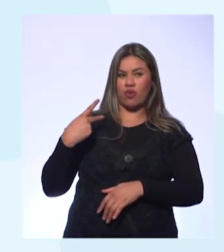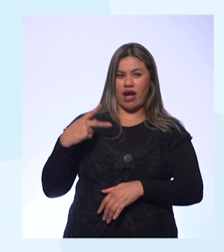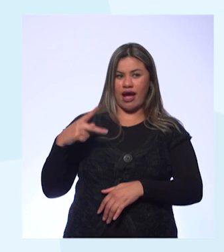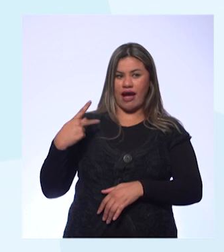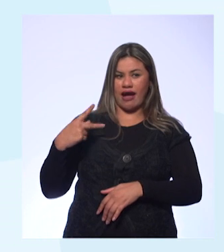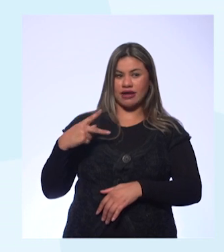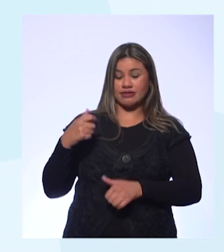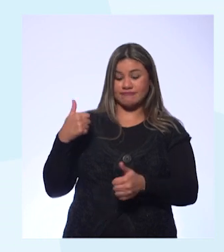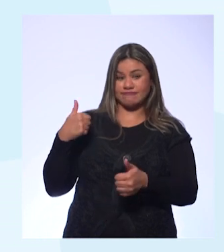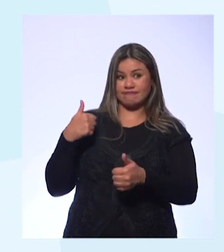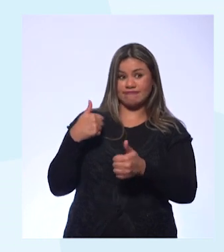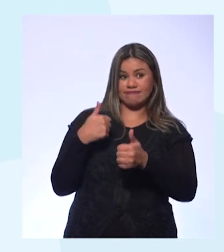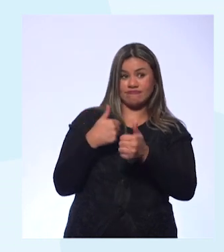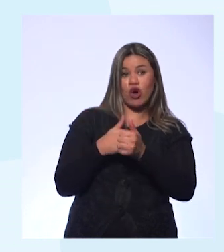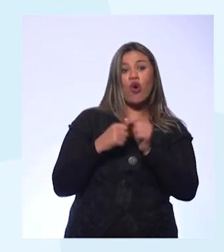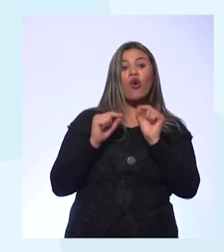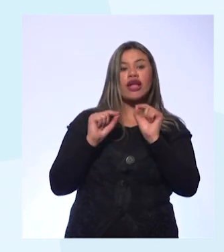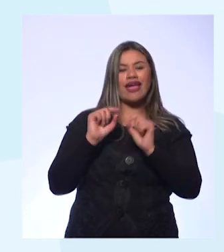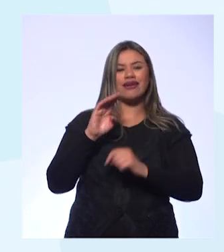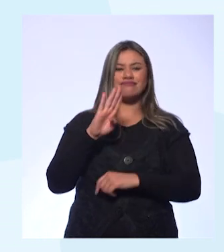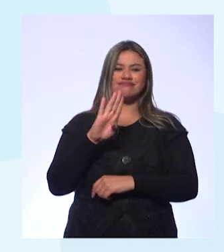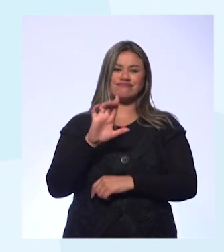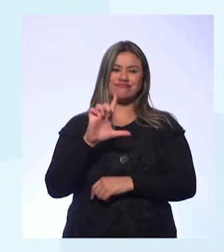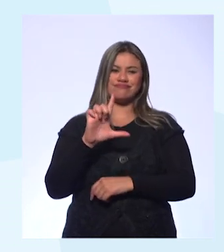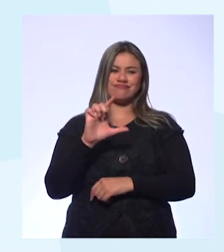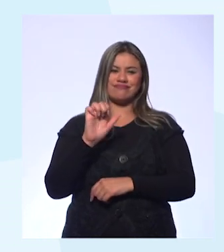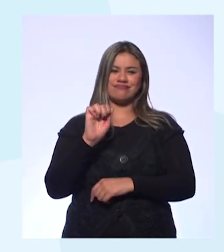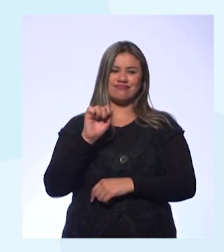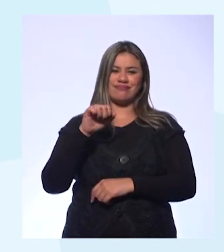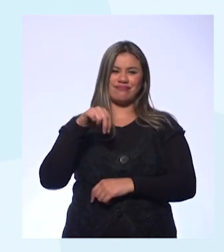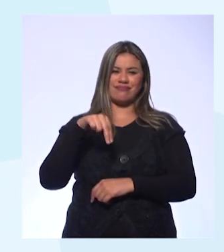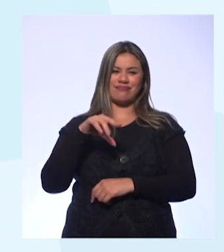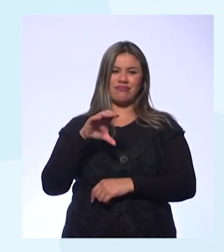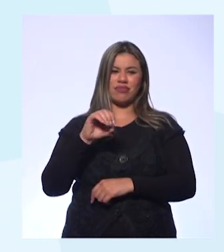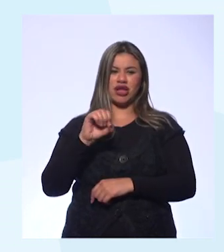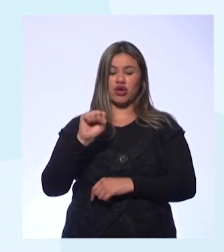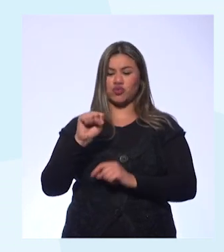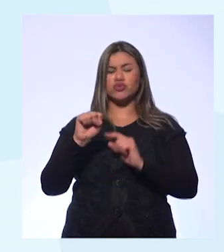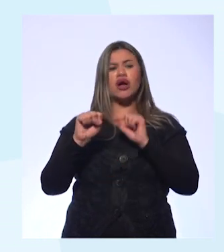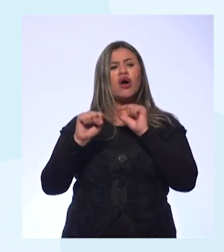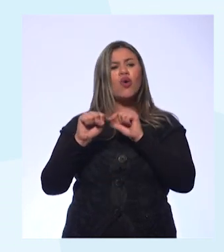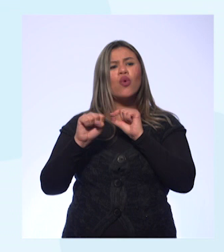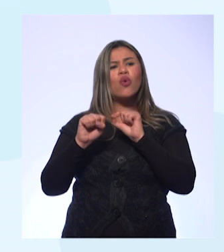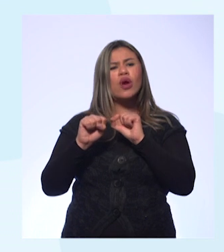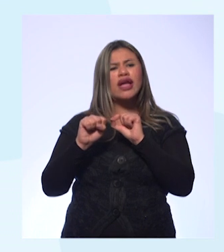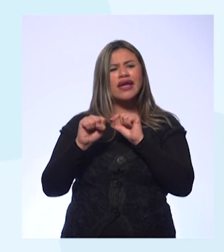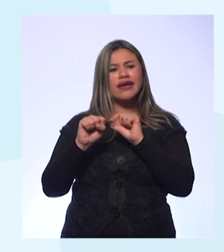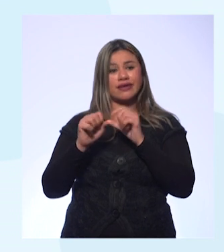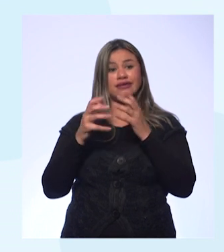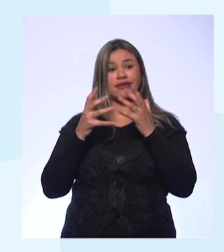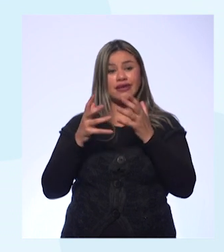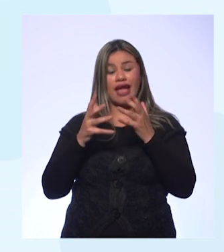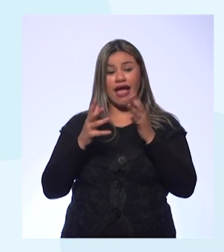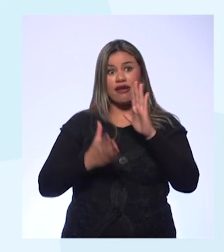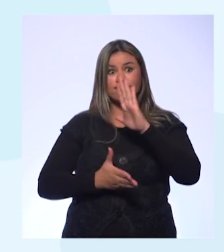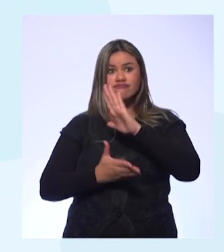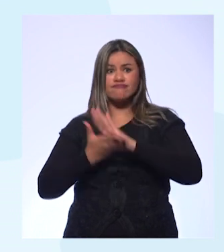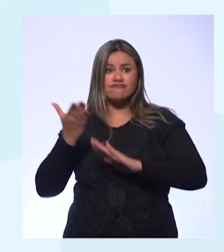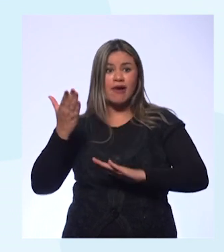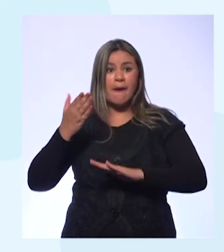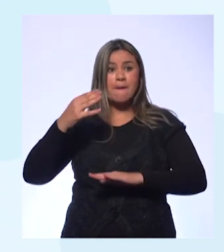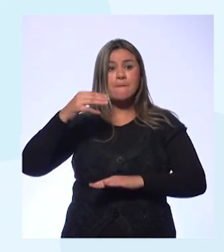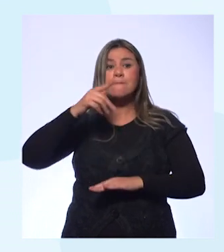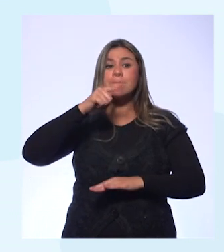bancos que é este outro grupo O que que os bancos querem garantir uma saída pelo mar